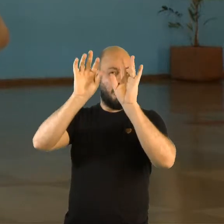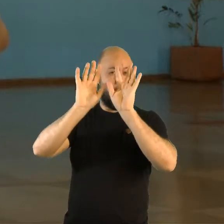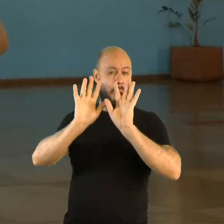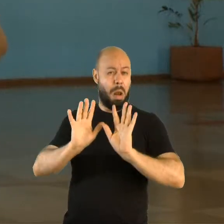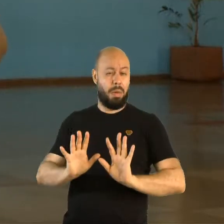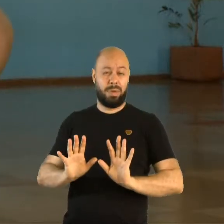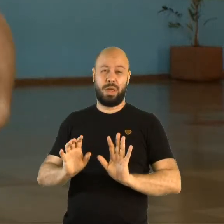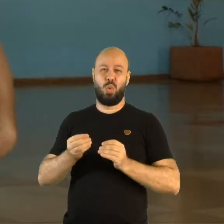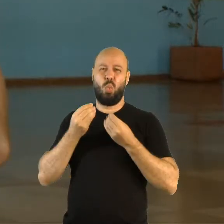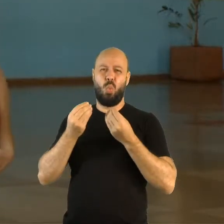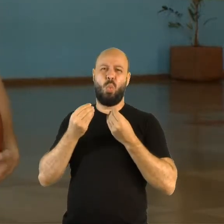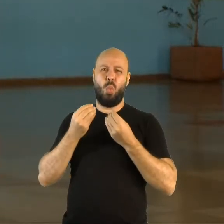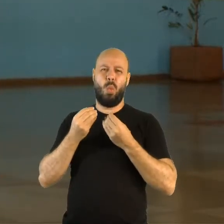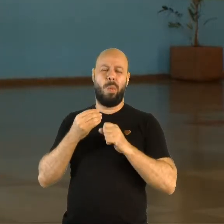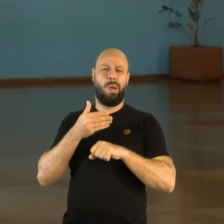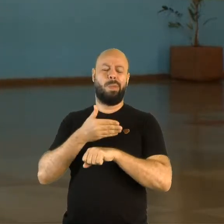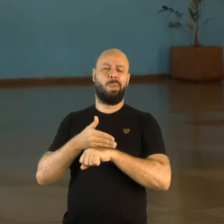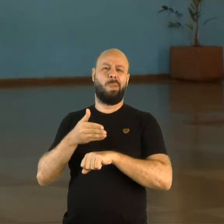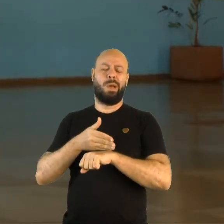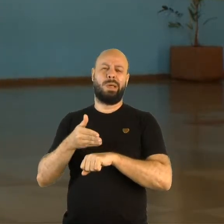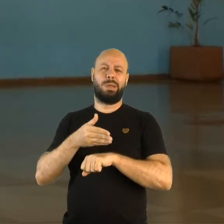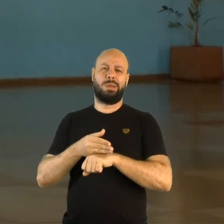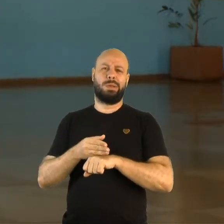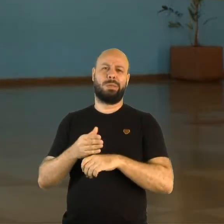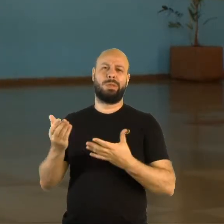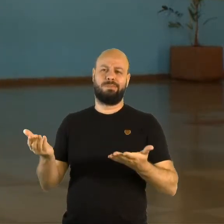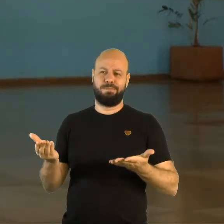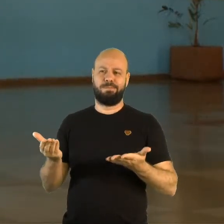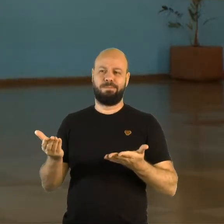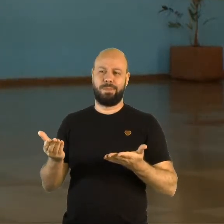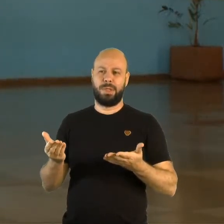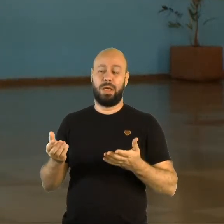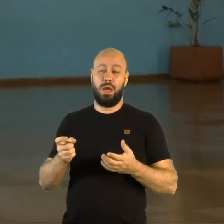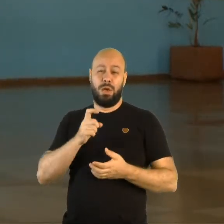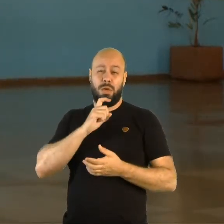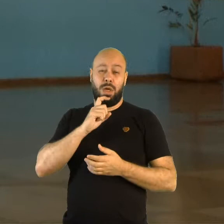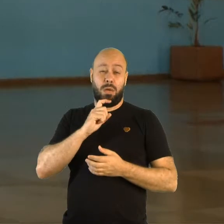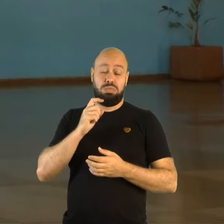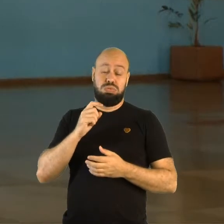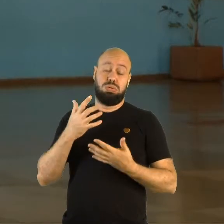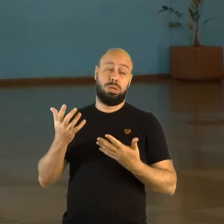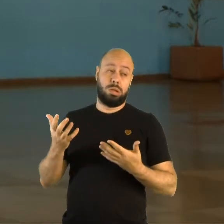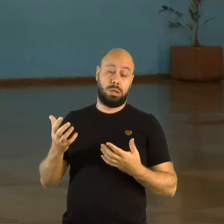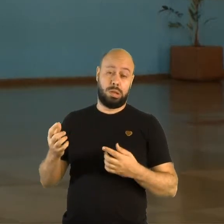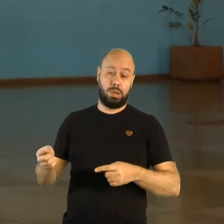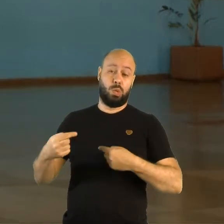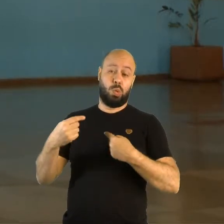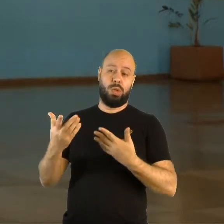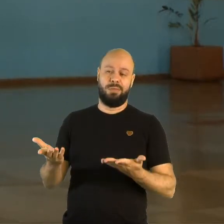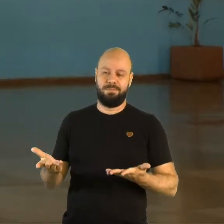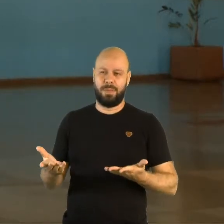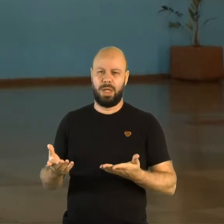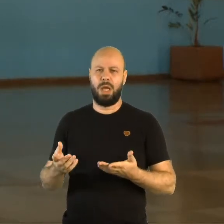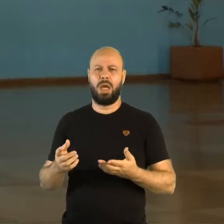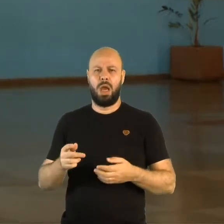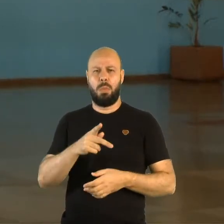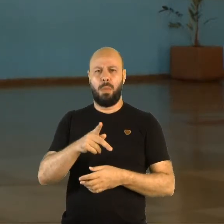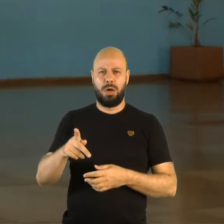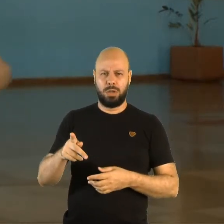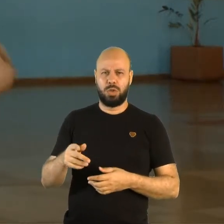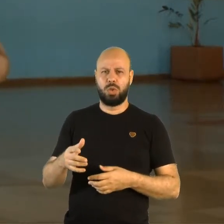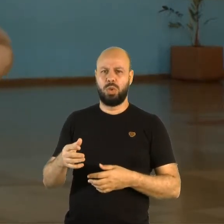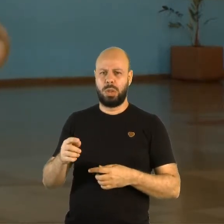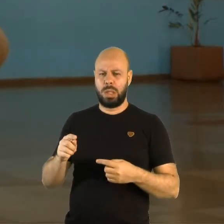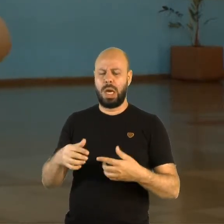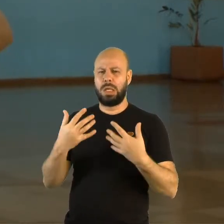deixavam com que as pessoas pudessem praticar atividades ao ar livre o frio também prejudicava muito então foi dado uma missão para o professor